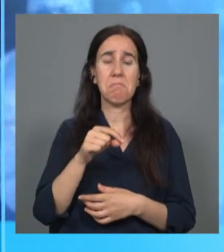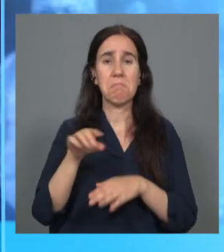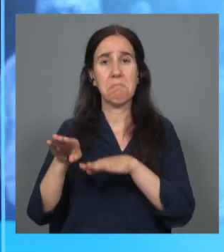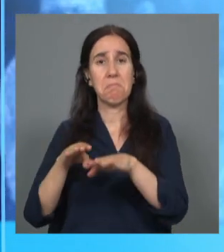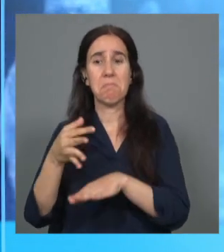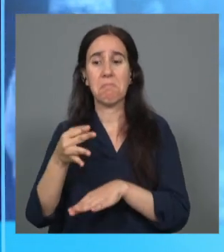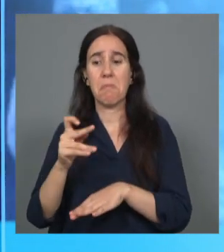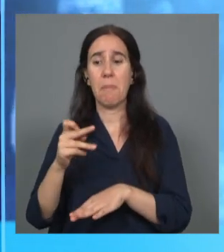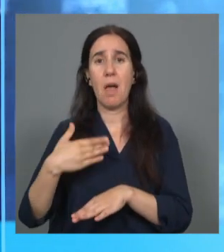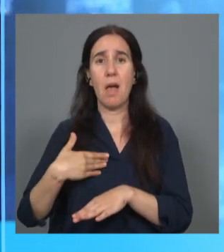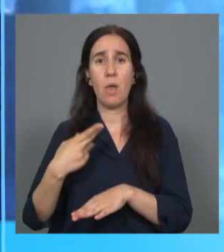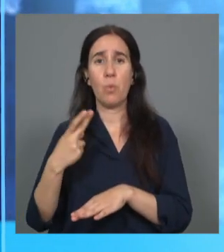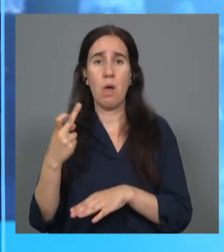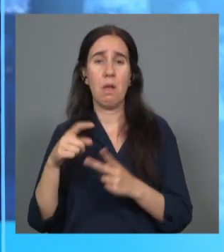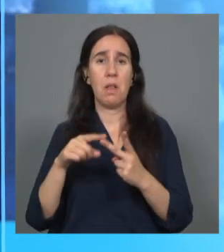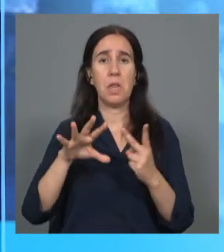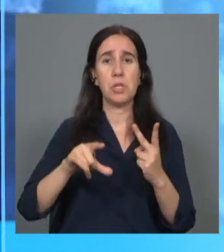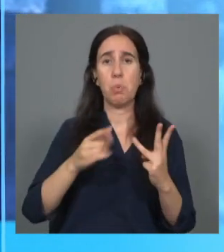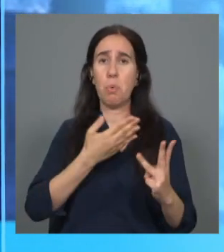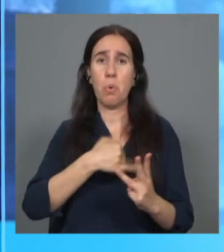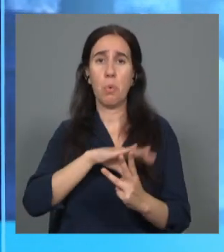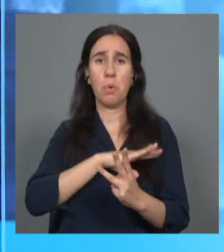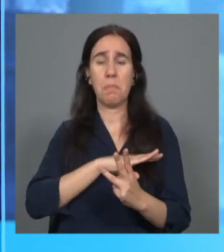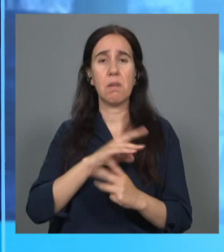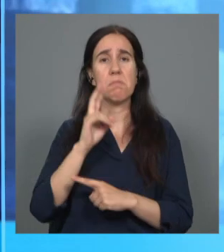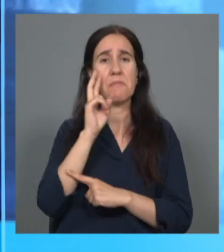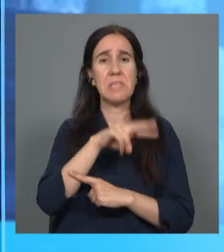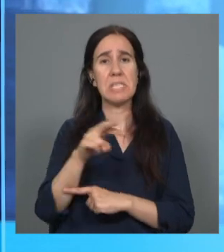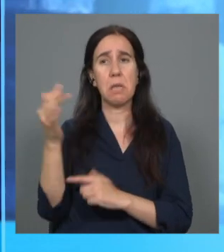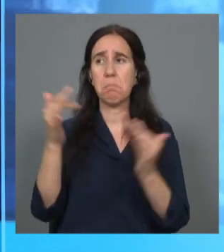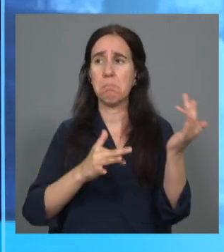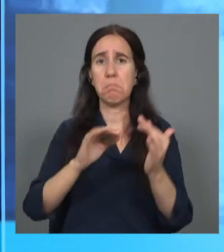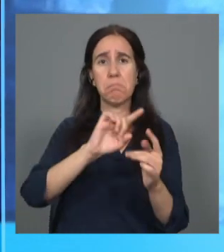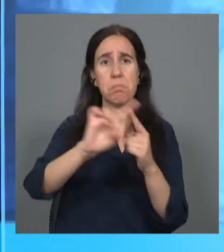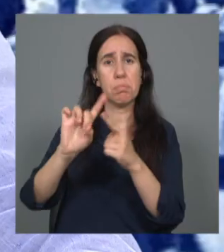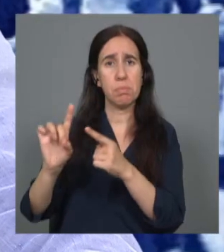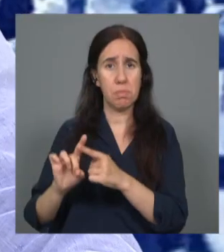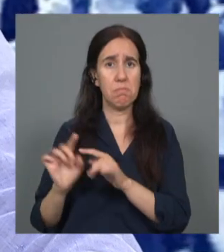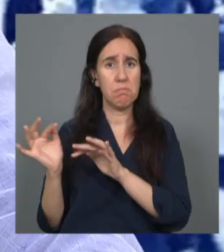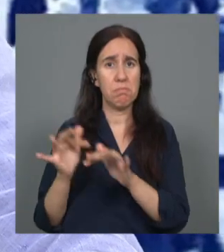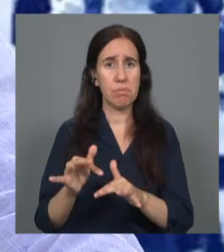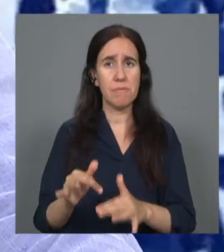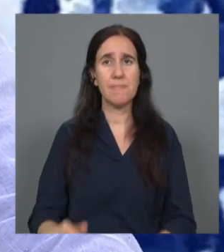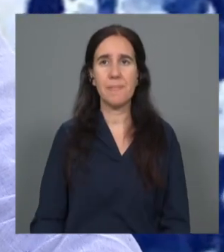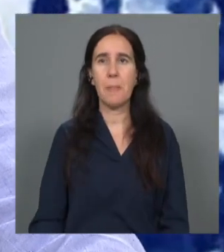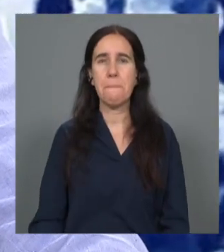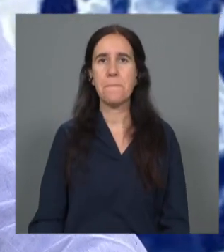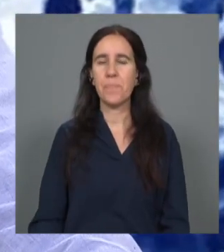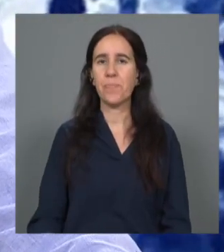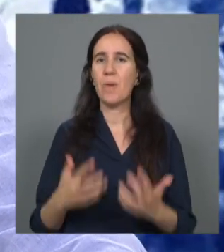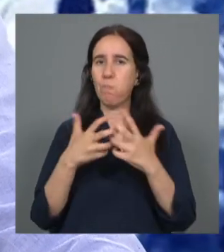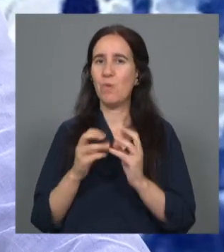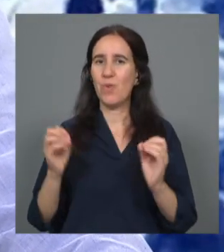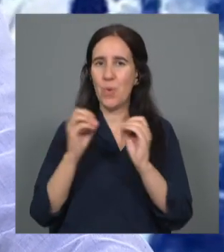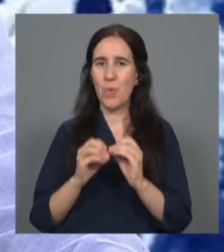seja a Lisboa ou mesmo a Coimbra, chegam visitantes de todas as proveniências. Sem dúvida. Eu penso que Santo António, nesse